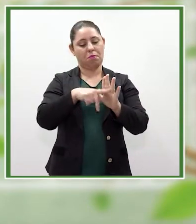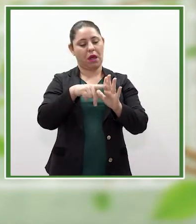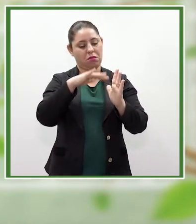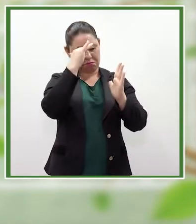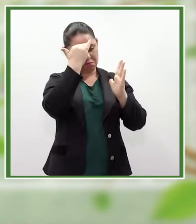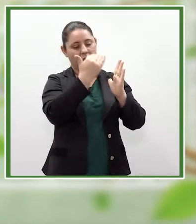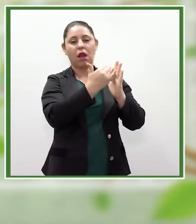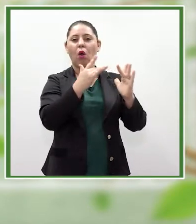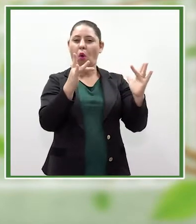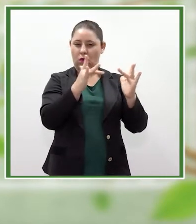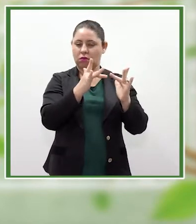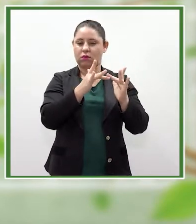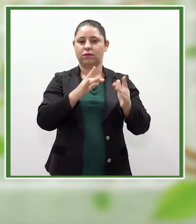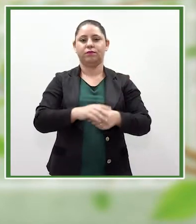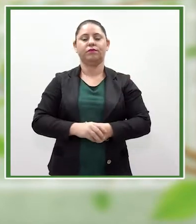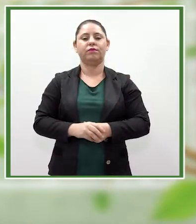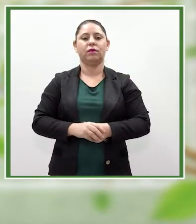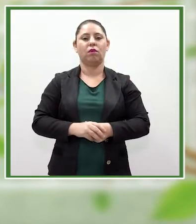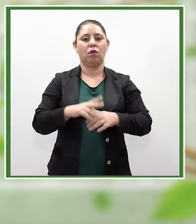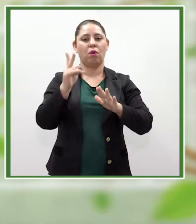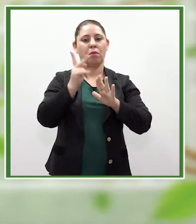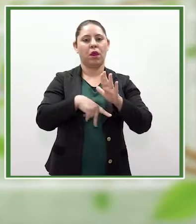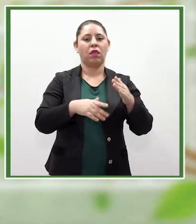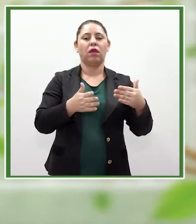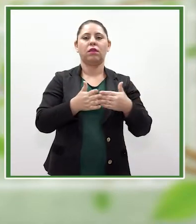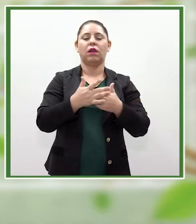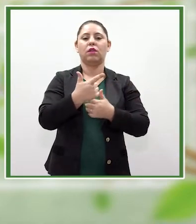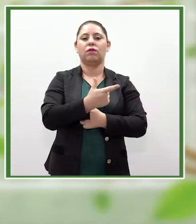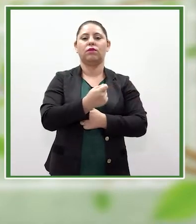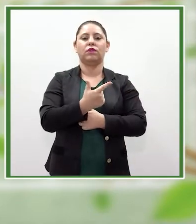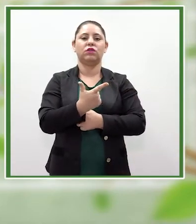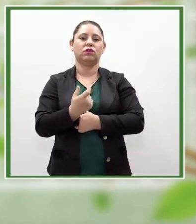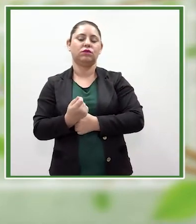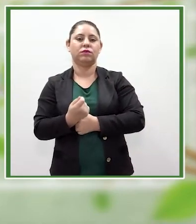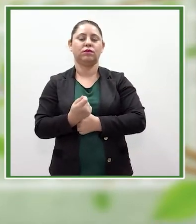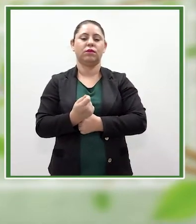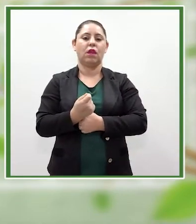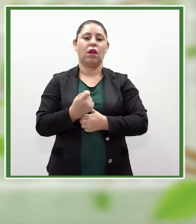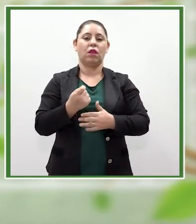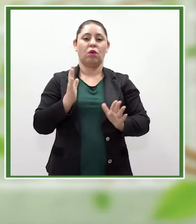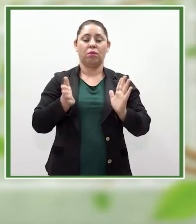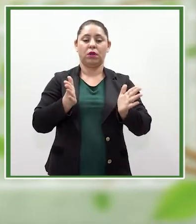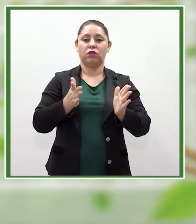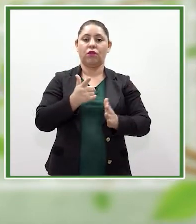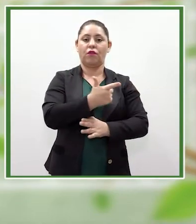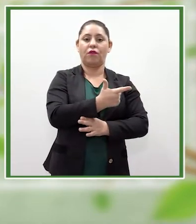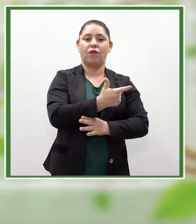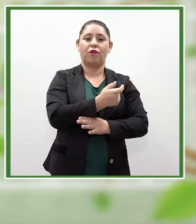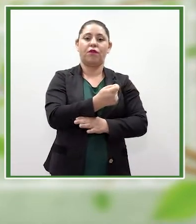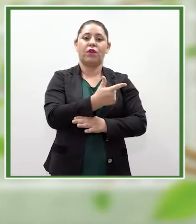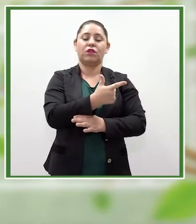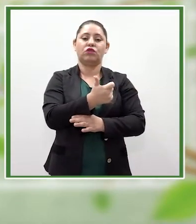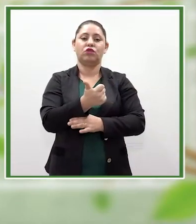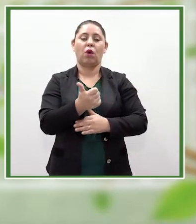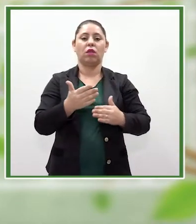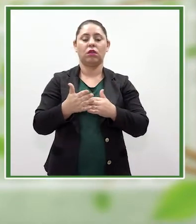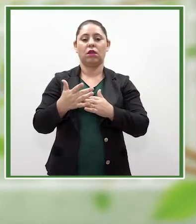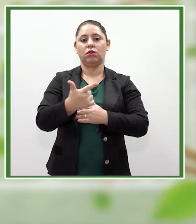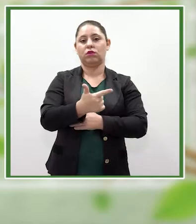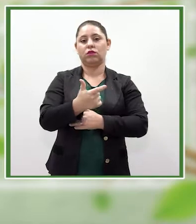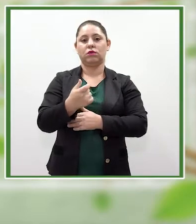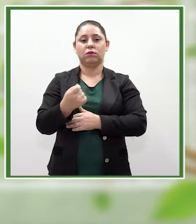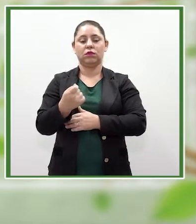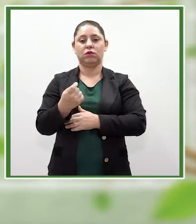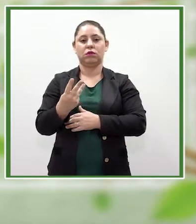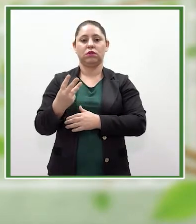efeito estufa para os setores da economia brasileira. Aqui